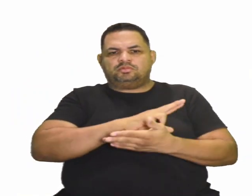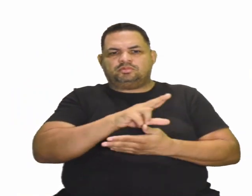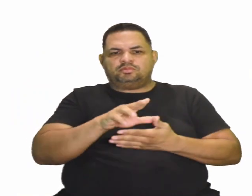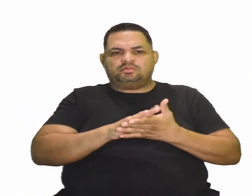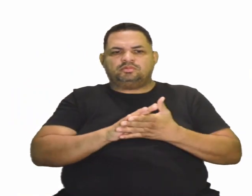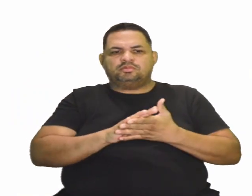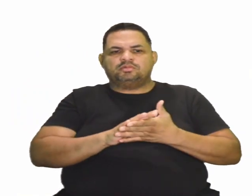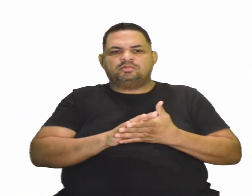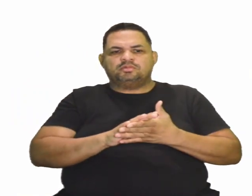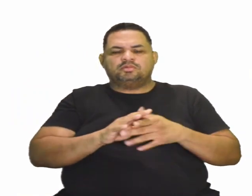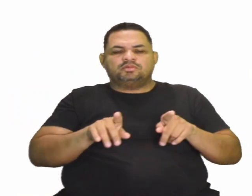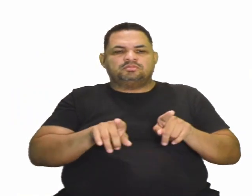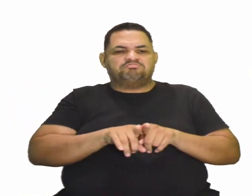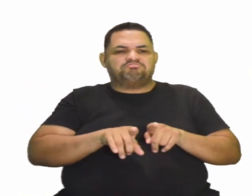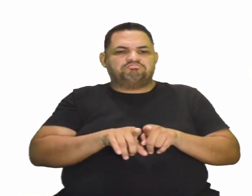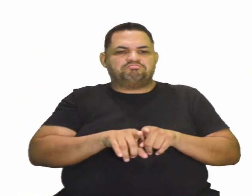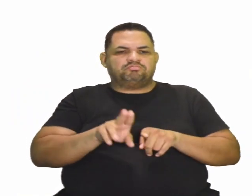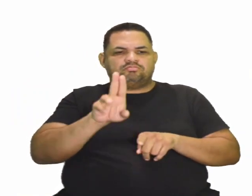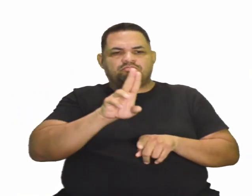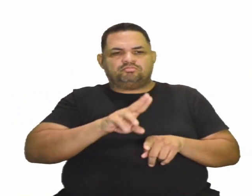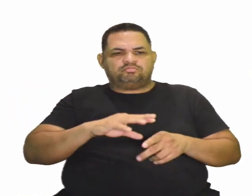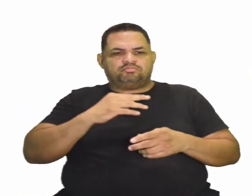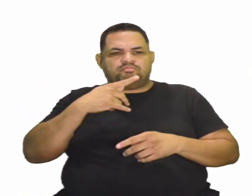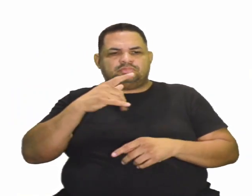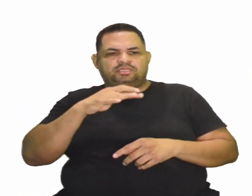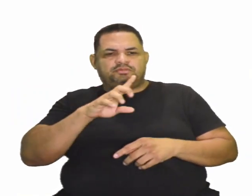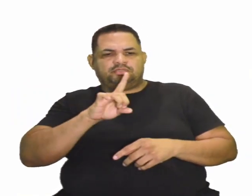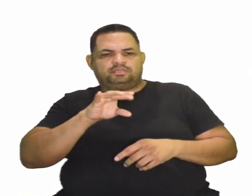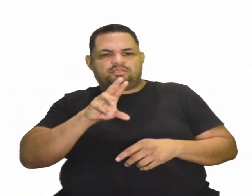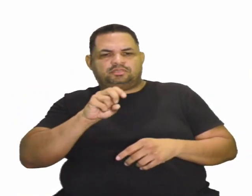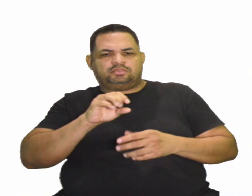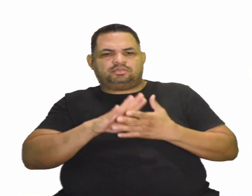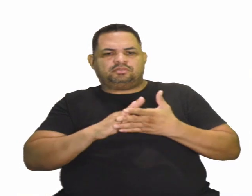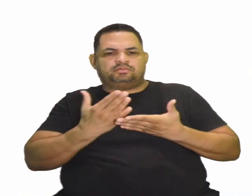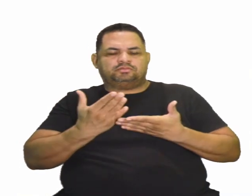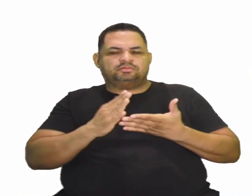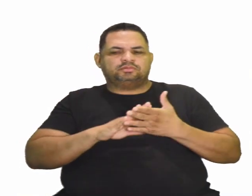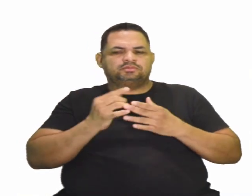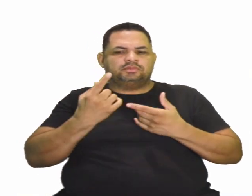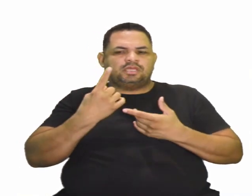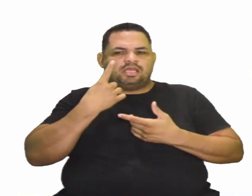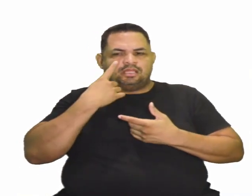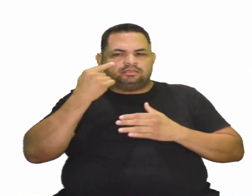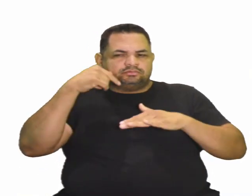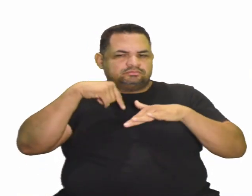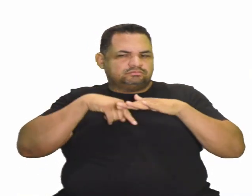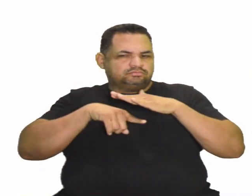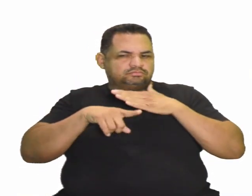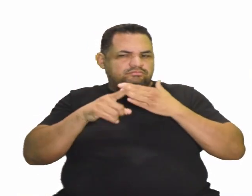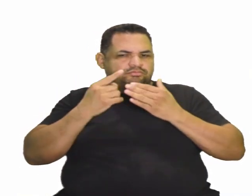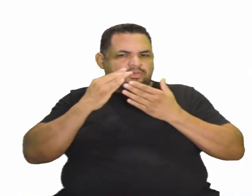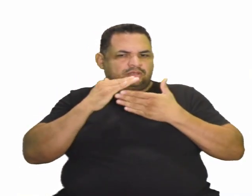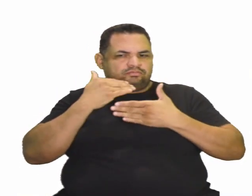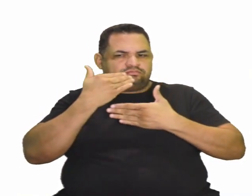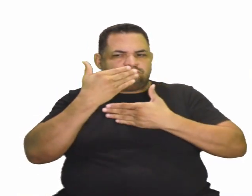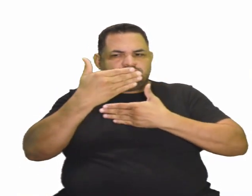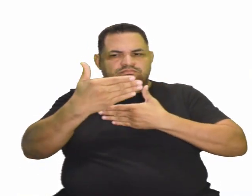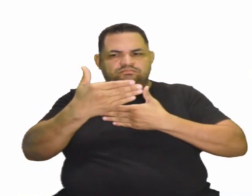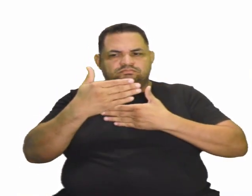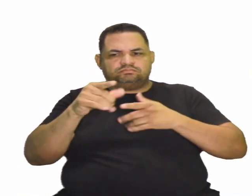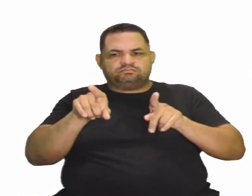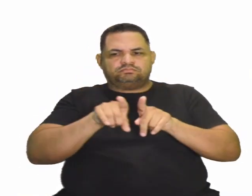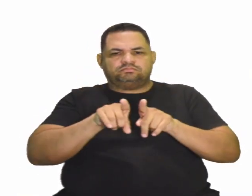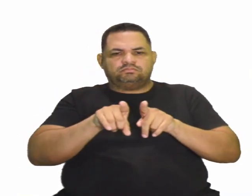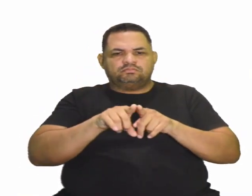temas. Também o uso da perspectiva, que dá noção de profundidade, de fundo, né? Também